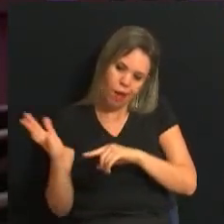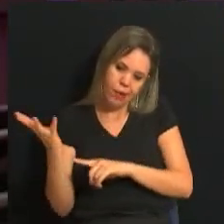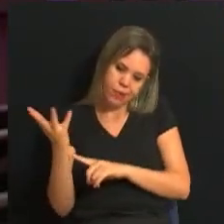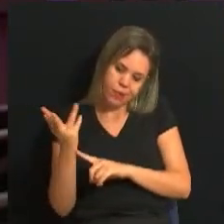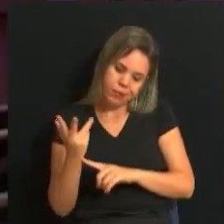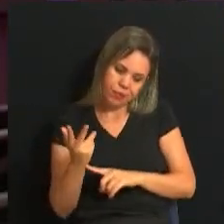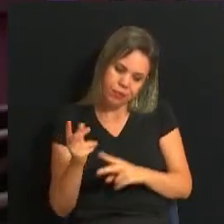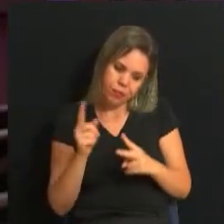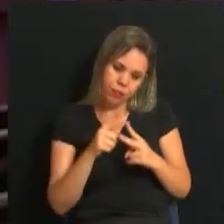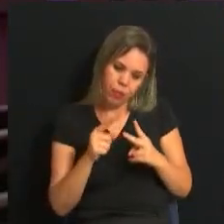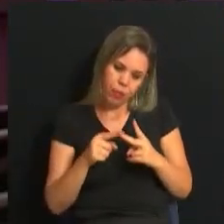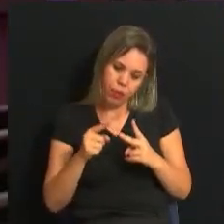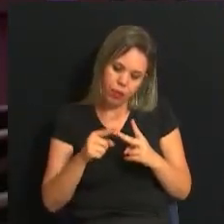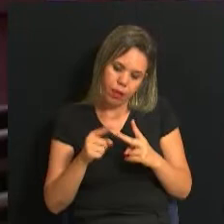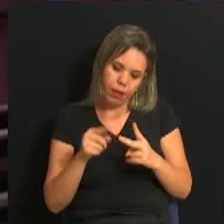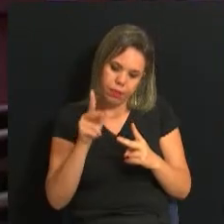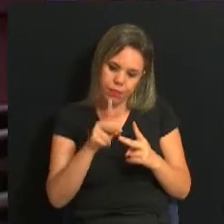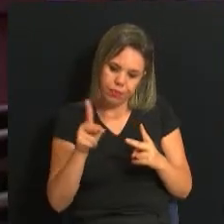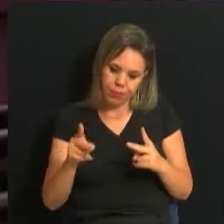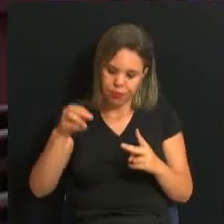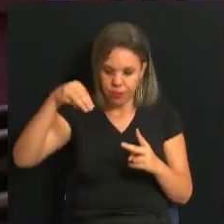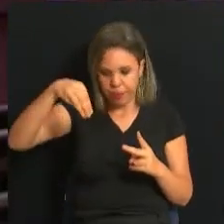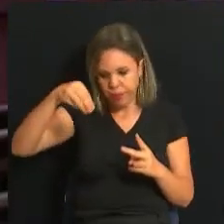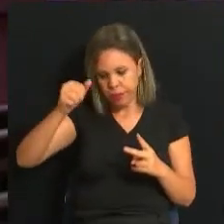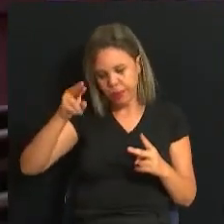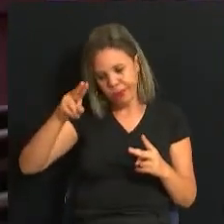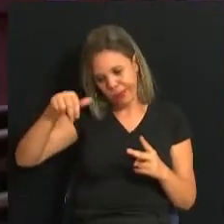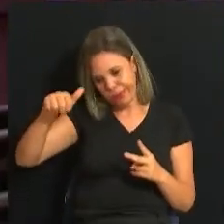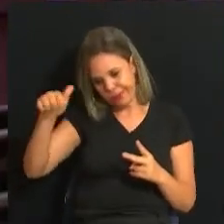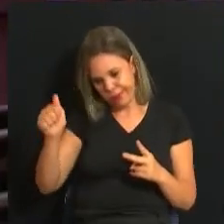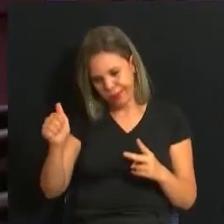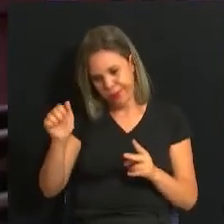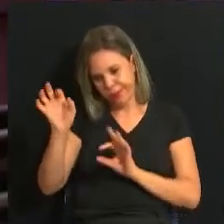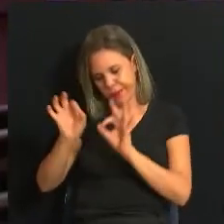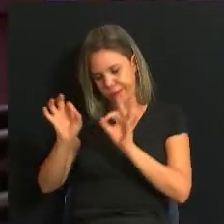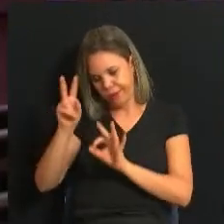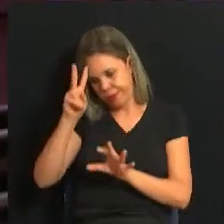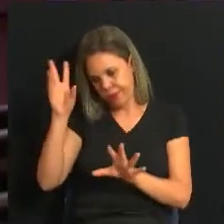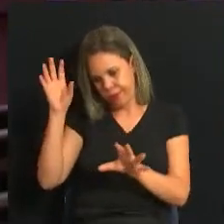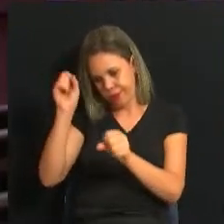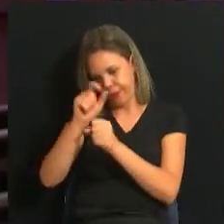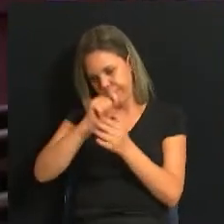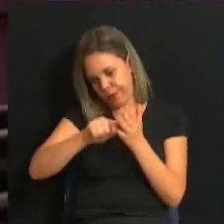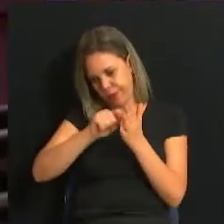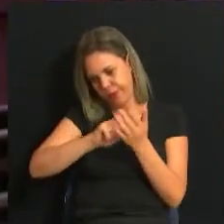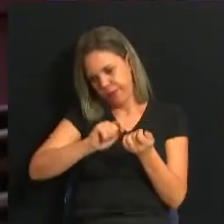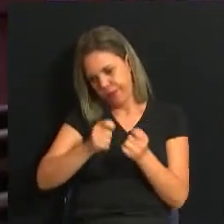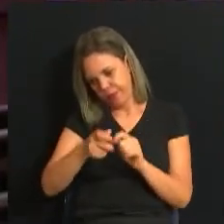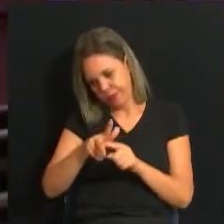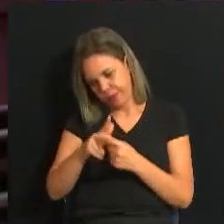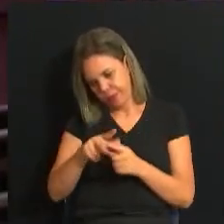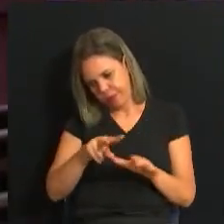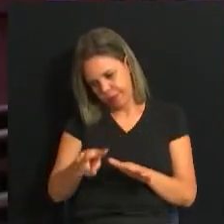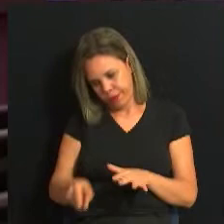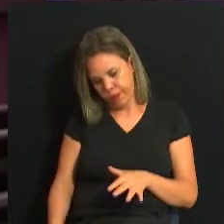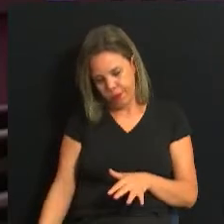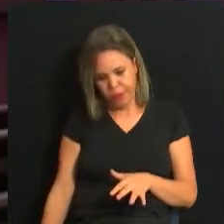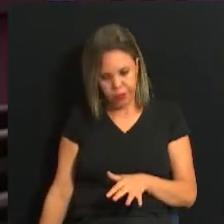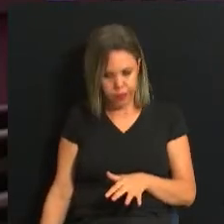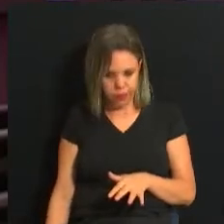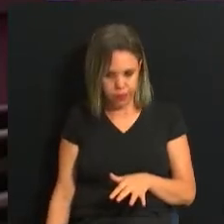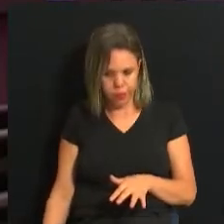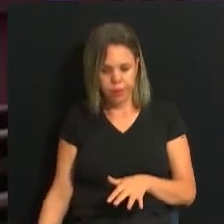a professora Mariana Baruco, somos as curadoras dessa semana, nomeada Rastro